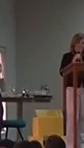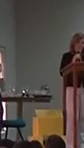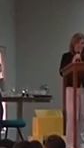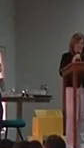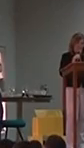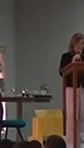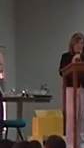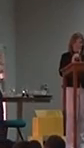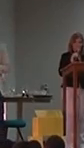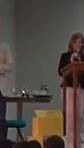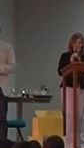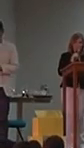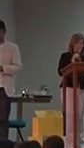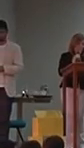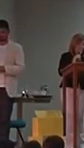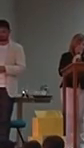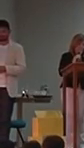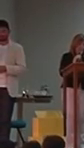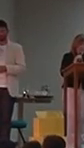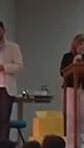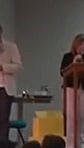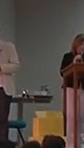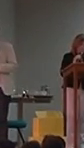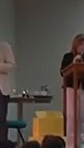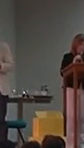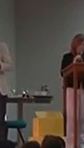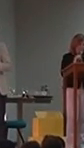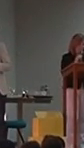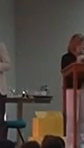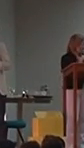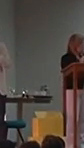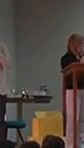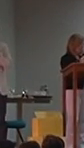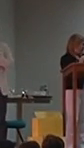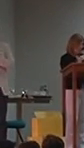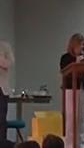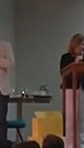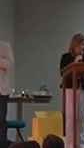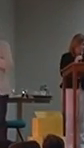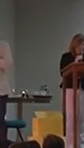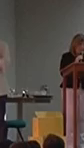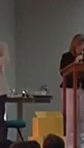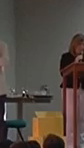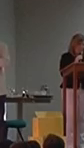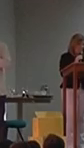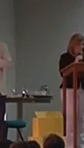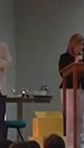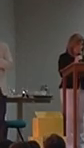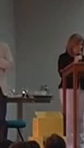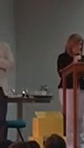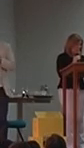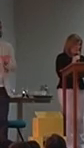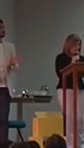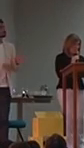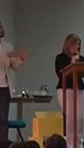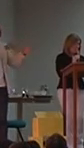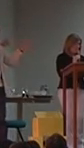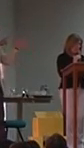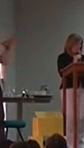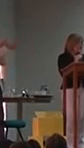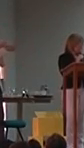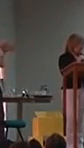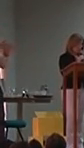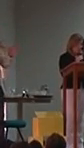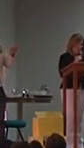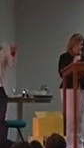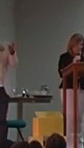Mais uma vez, o segmento não foi identificado, nem o campus. A pergunta é: Além do ensino, pesquisa,